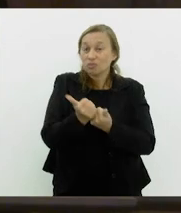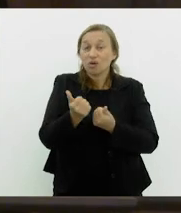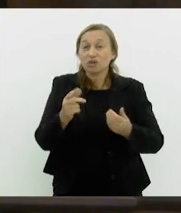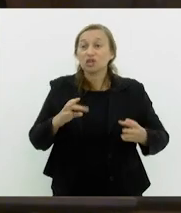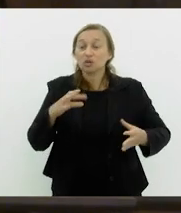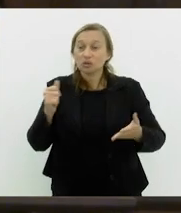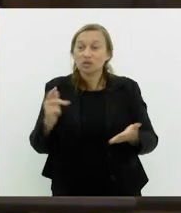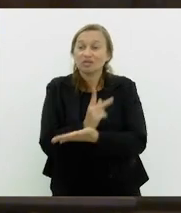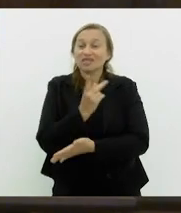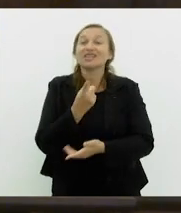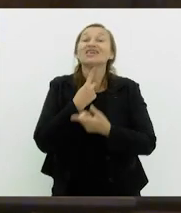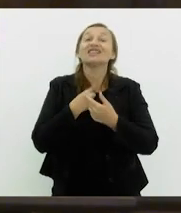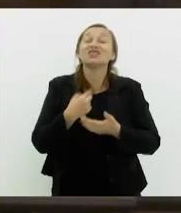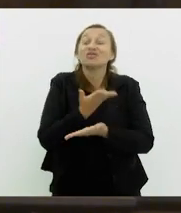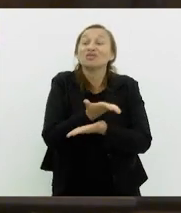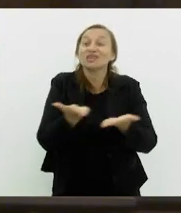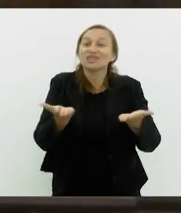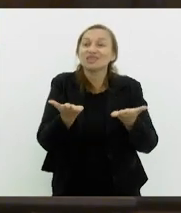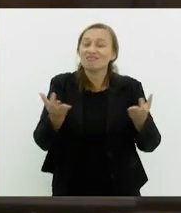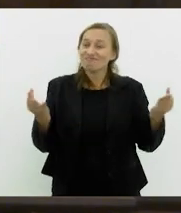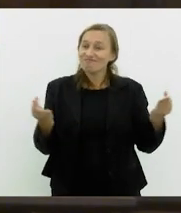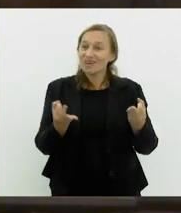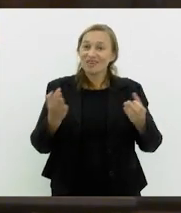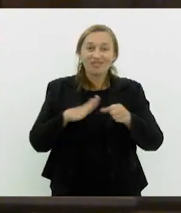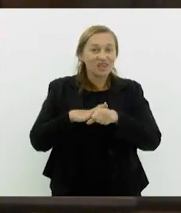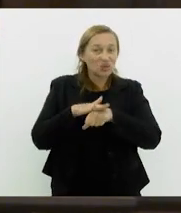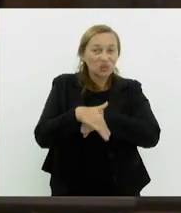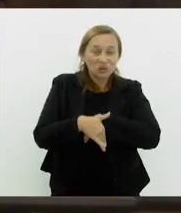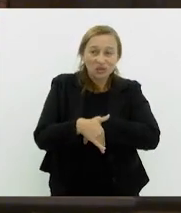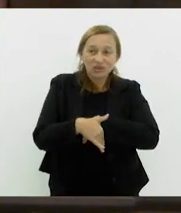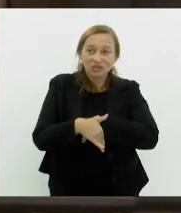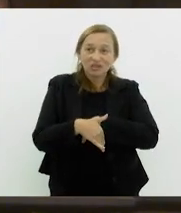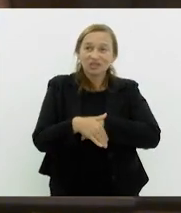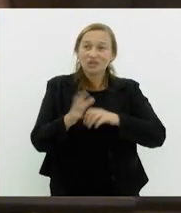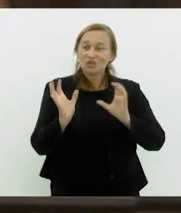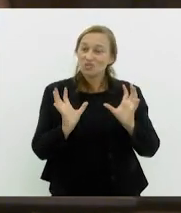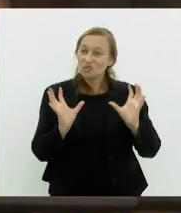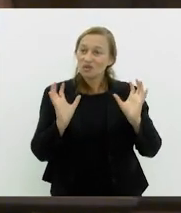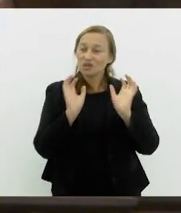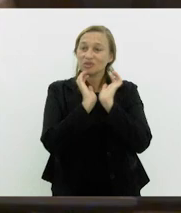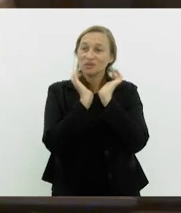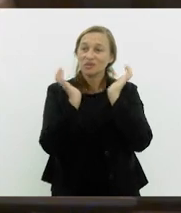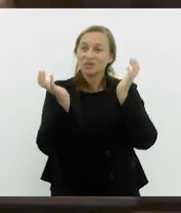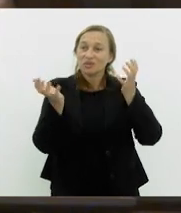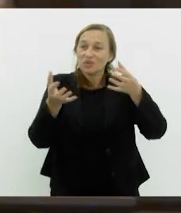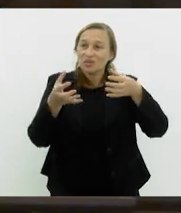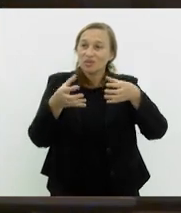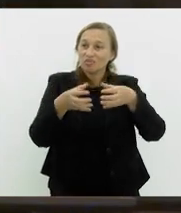Desejo a todos uma excelente noite e o Congresso, neste momento,